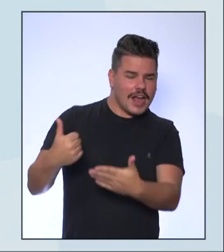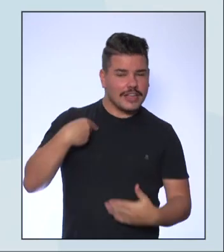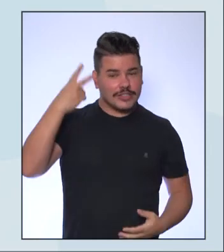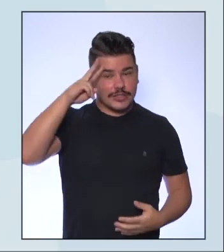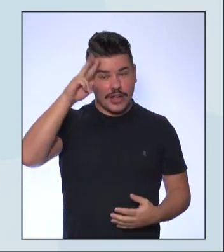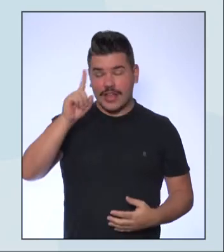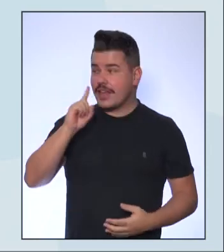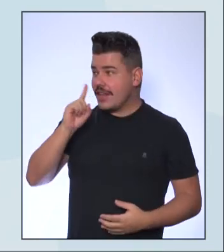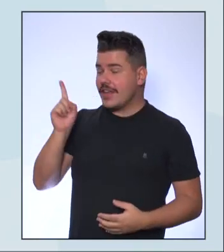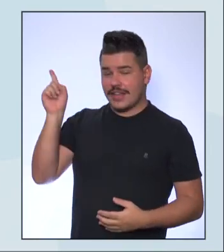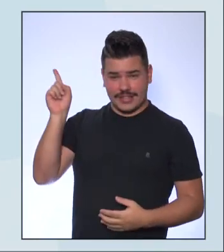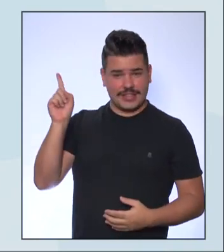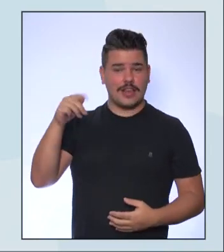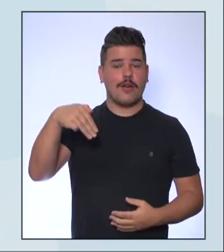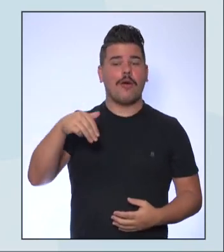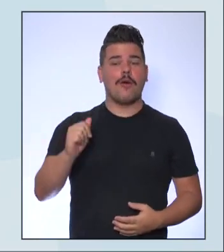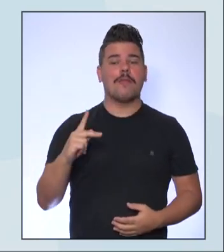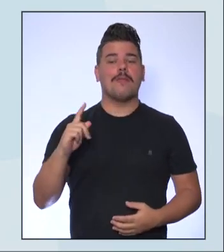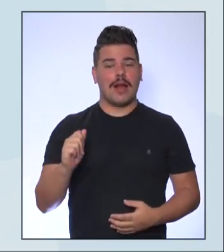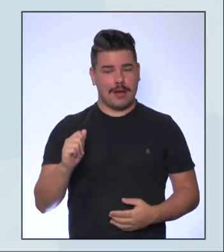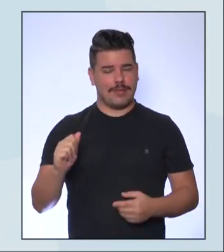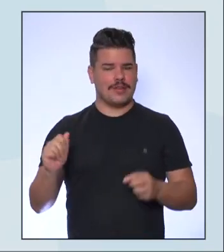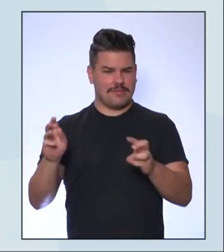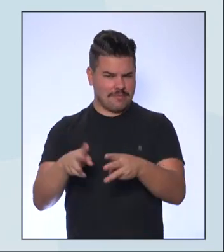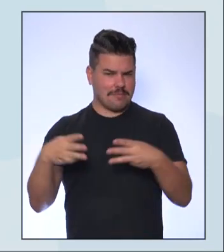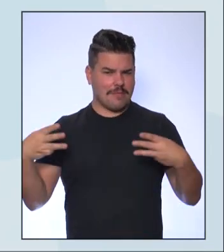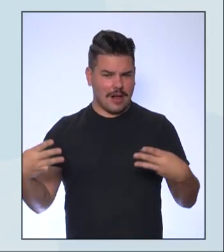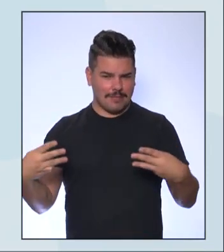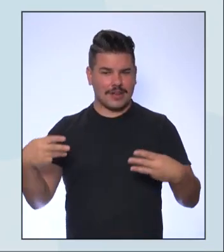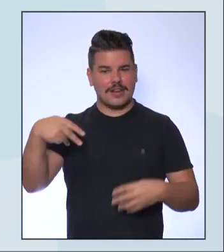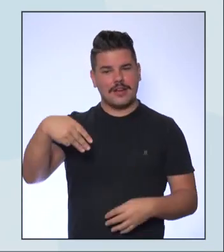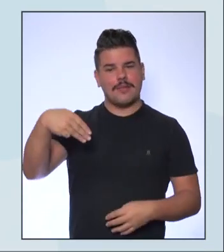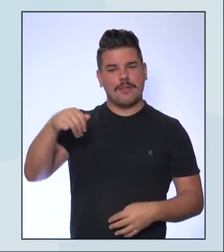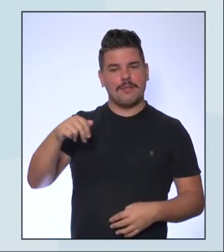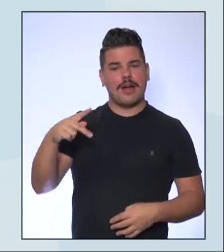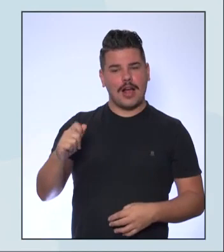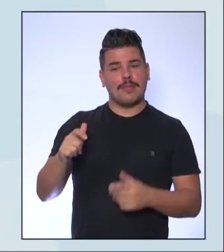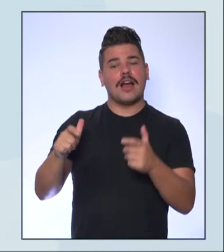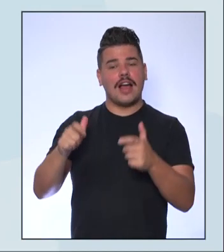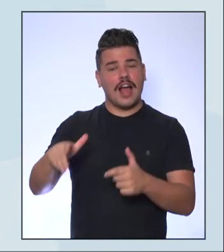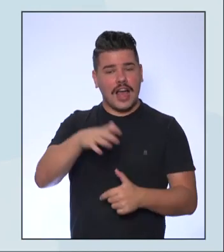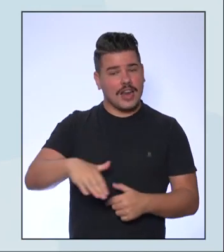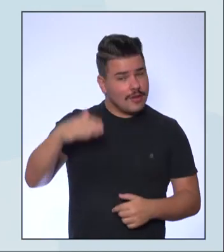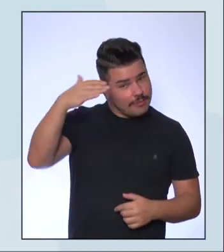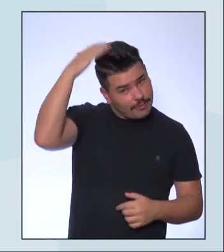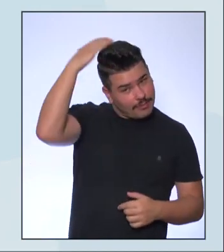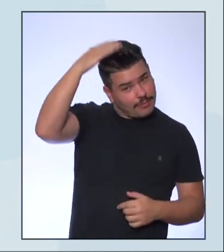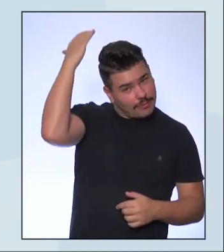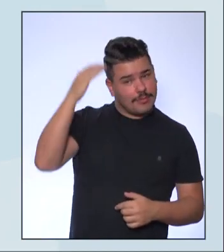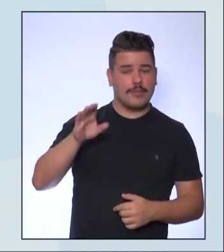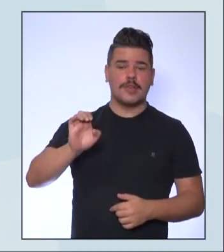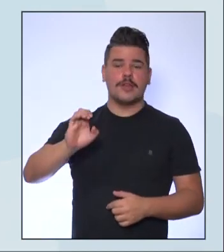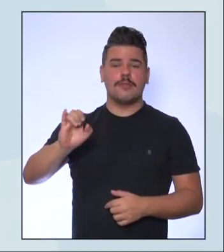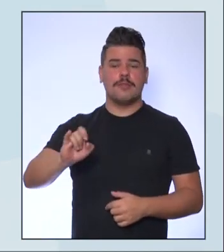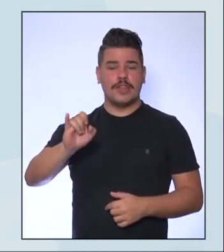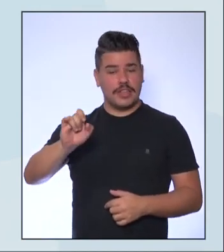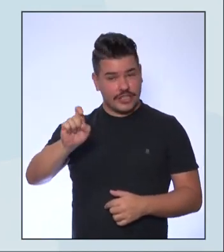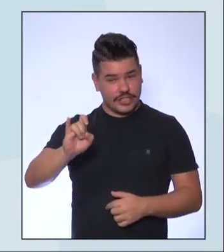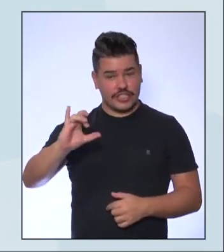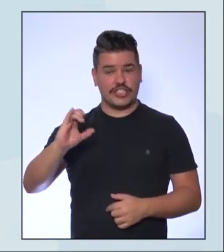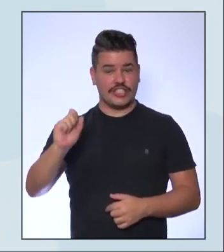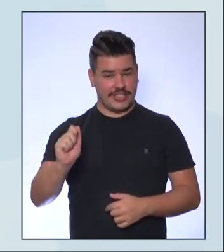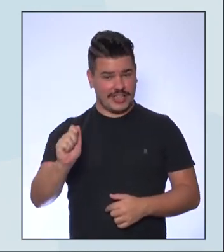é um mapa, eu sei que nem todos vocês são da cidade de São Paulo, mas esse é um mapa do bairro do Bexiga, aqui na cidade de São Paulo. É um bairro